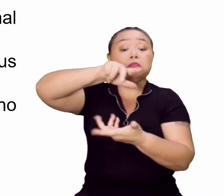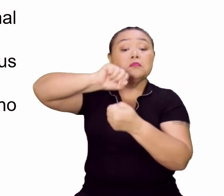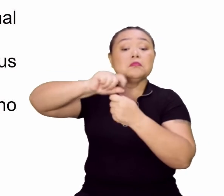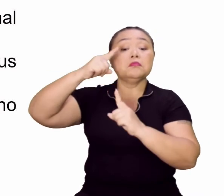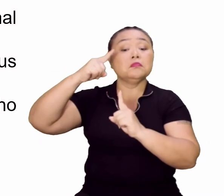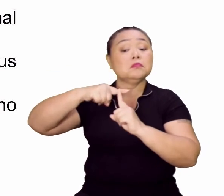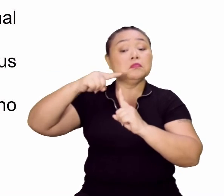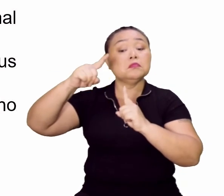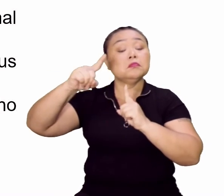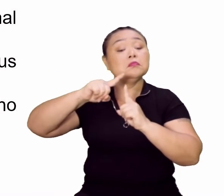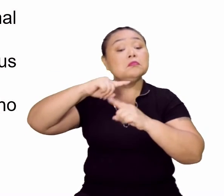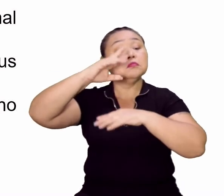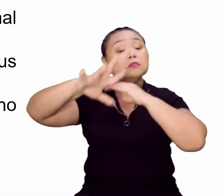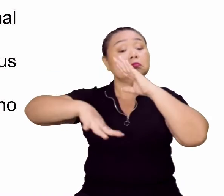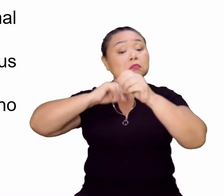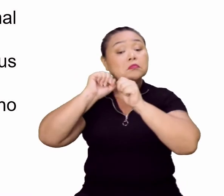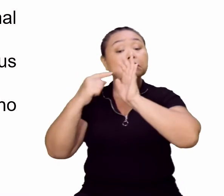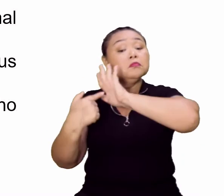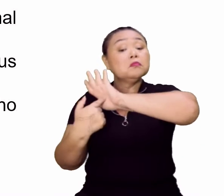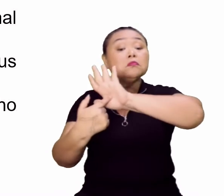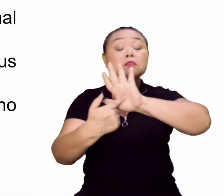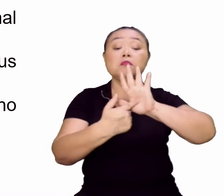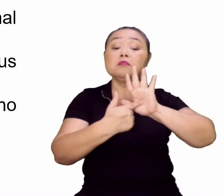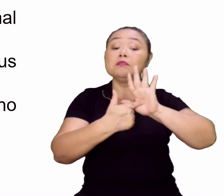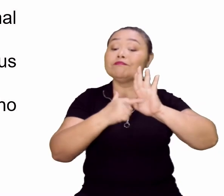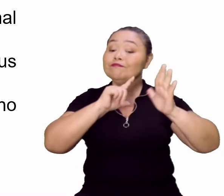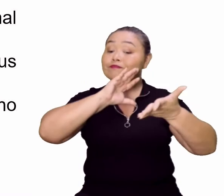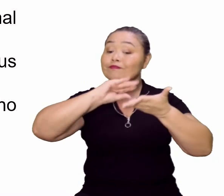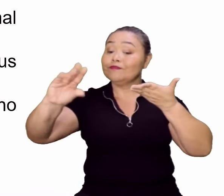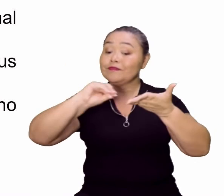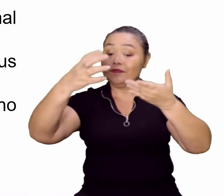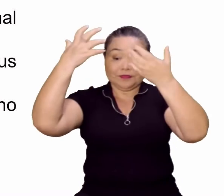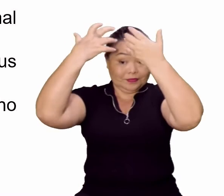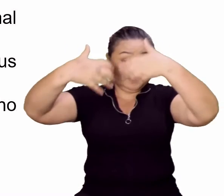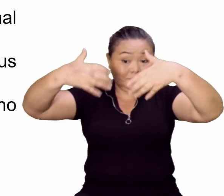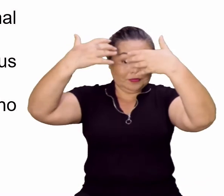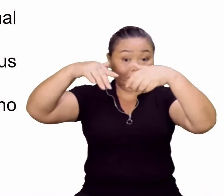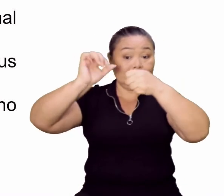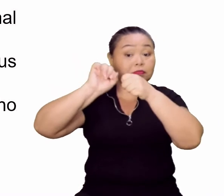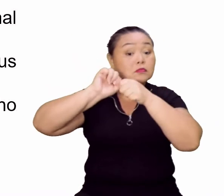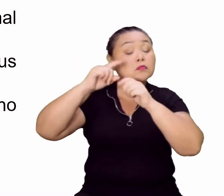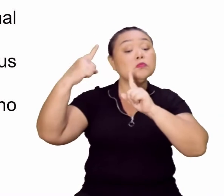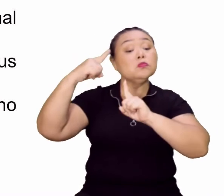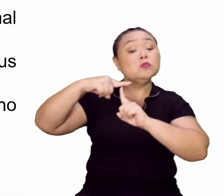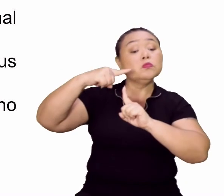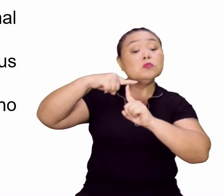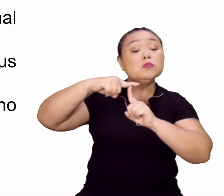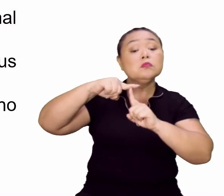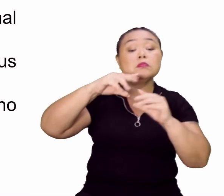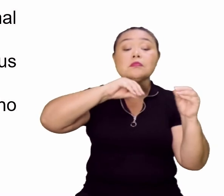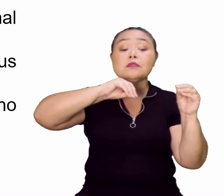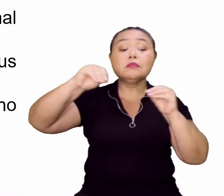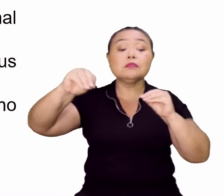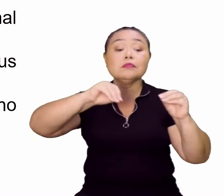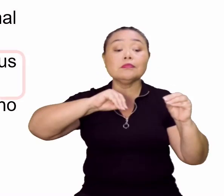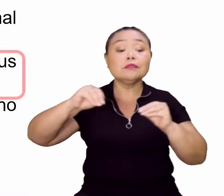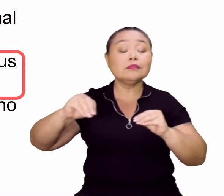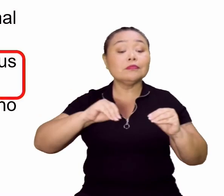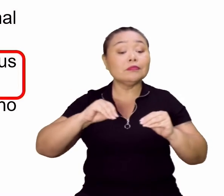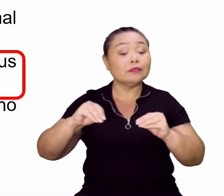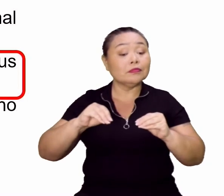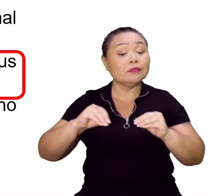tipo de migração internacional em evidência é a chamada fuga de cérebros. Esse tipo de migração consiste em deslocamentos de